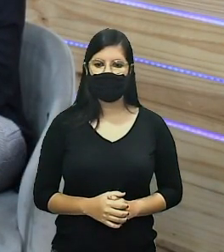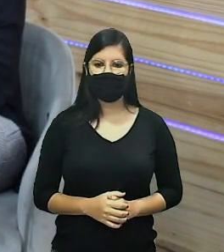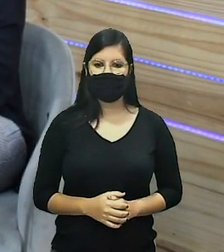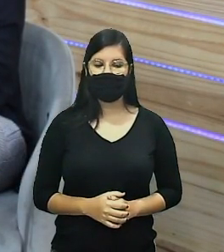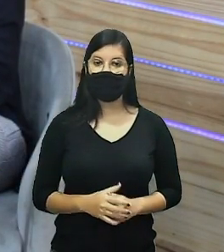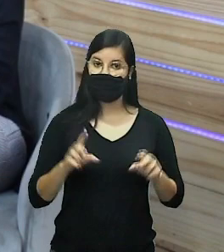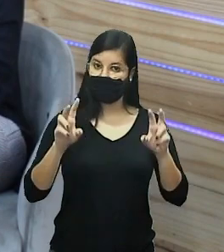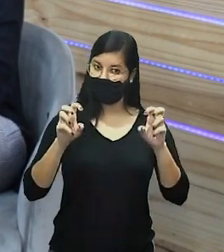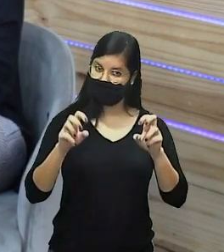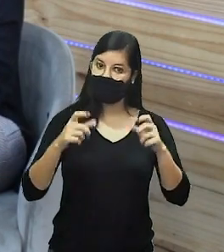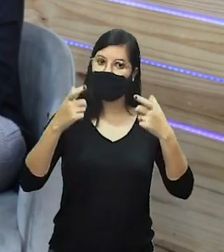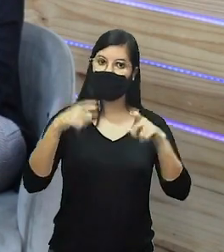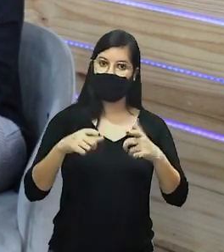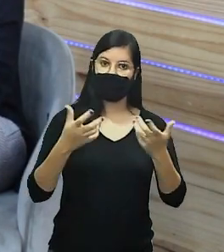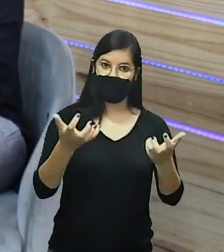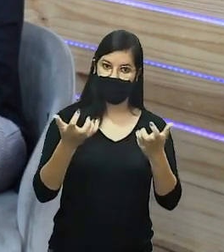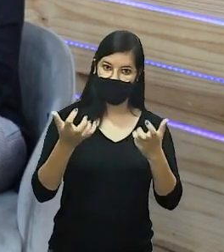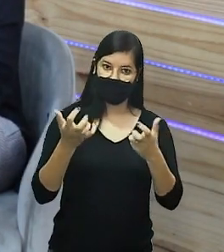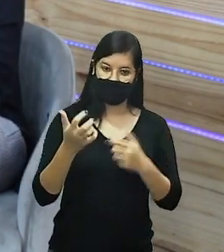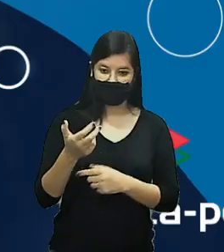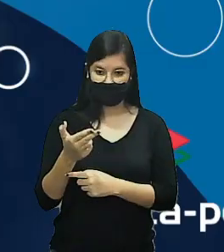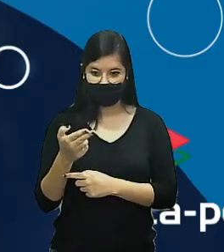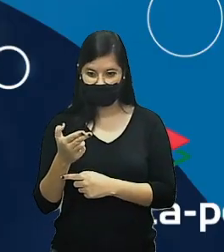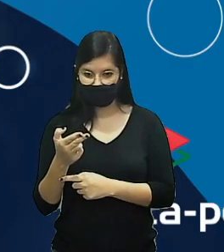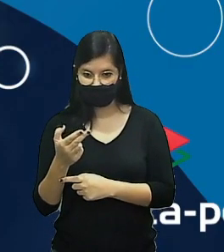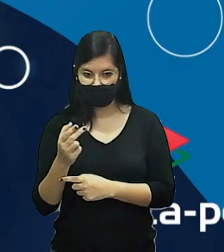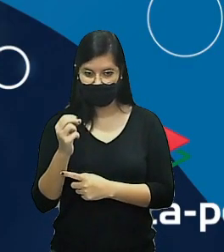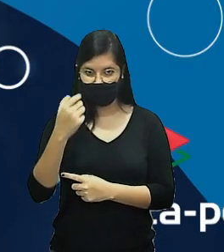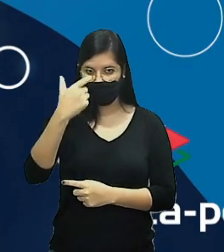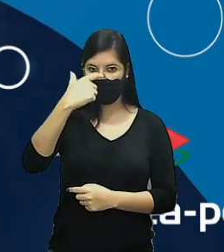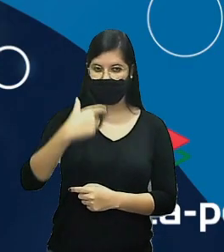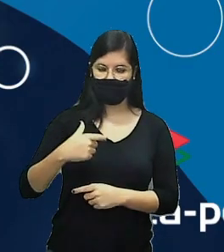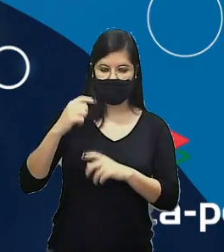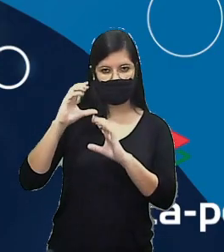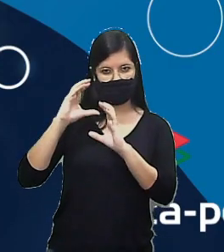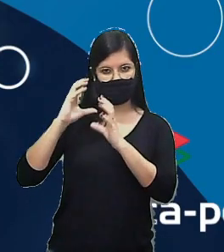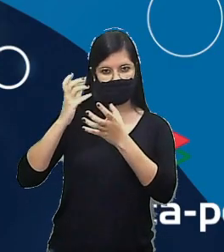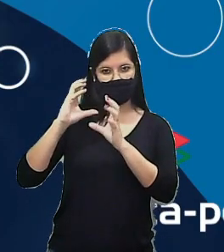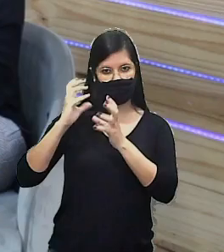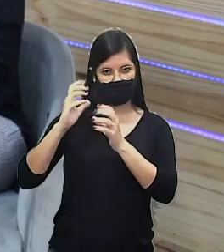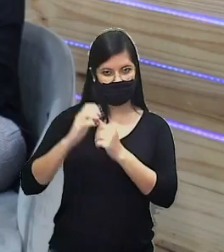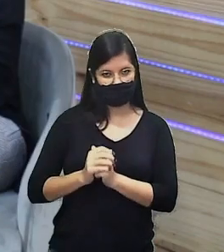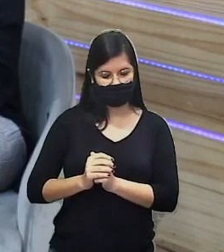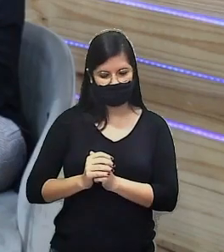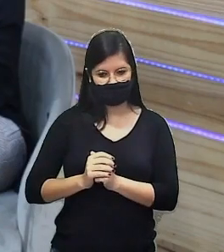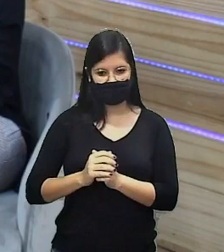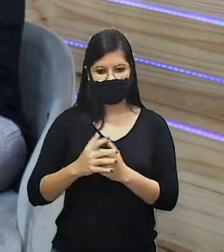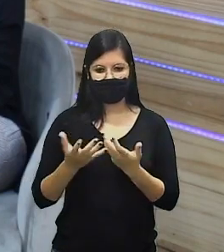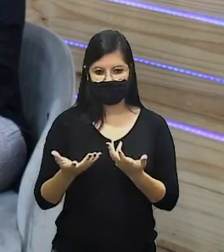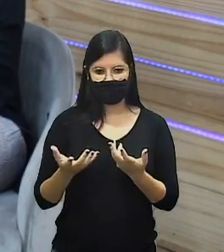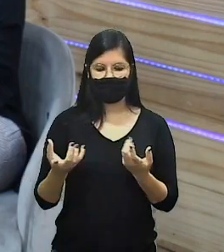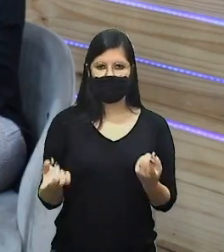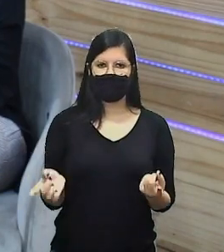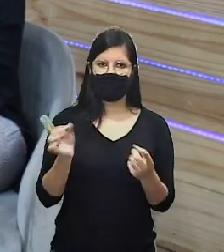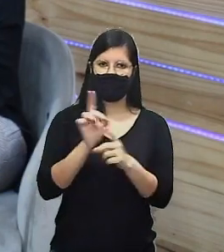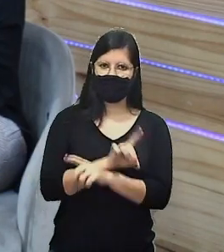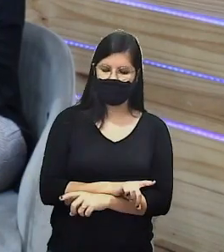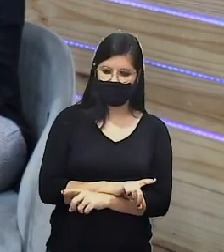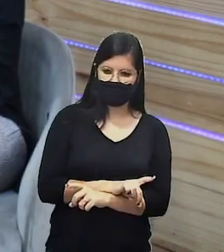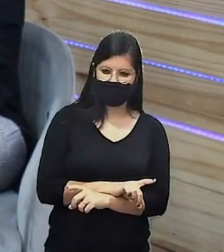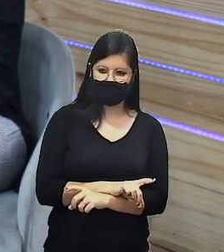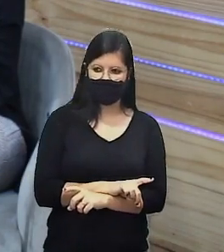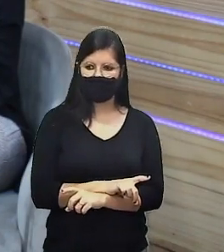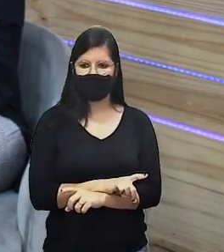Pronto, Vai lá. aparecer. Onde queres revólver, sou coqueiro. Né? Então, justamente nessa contraposição